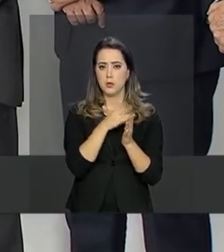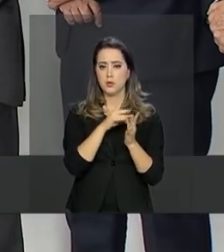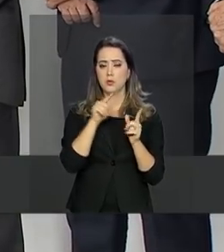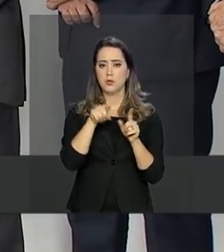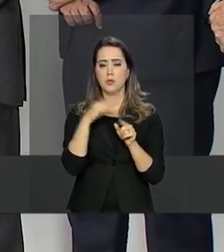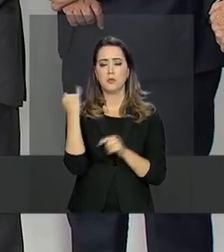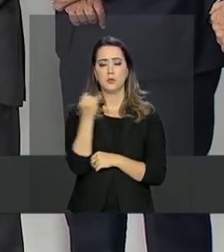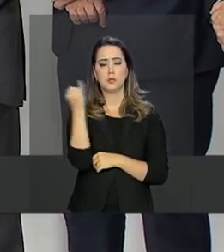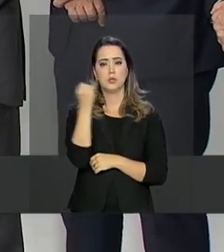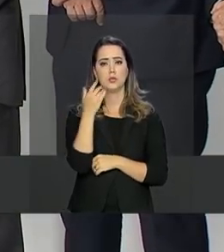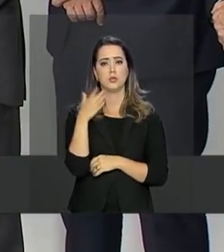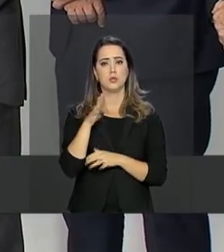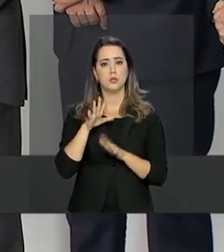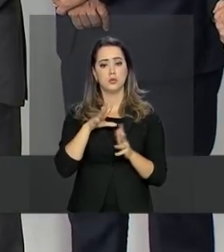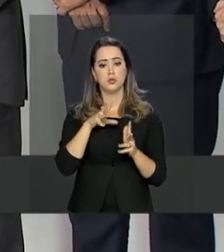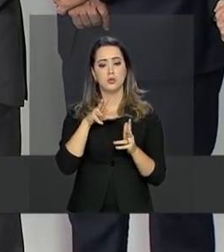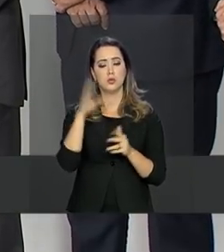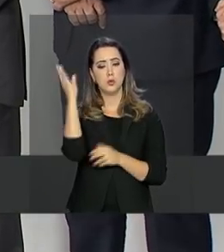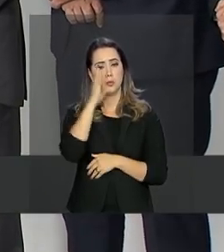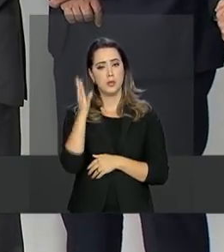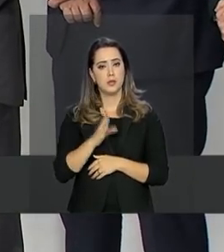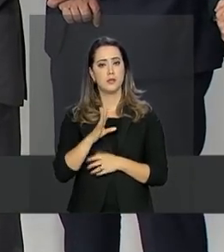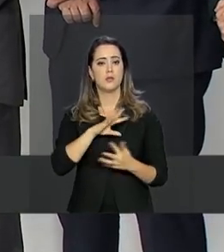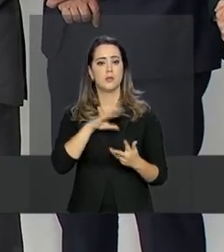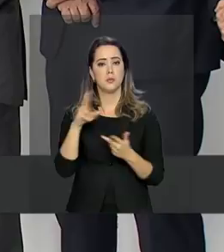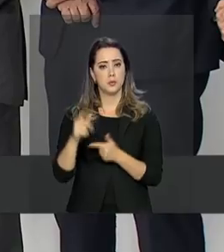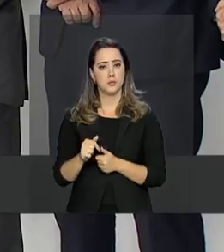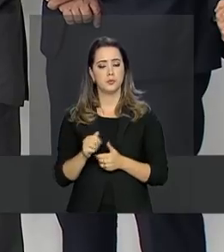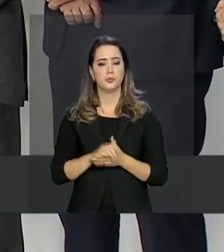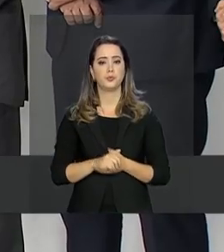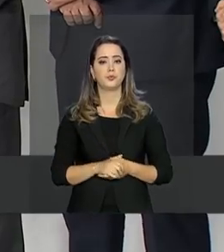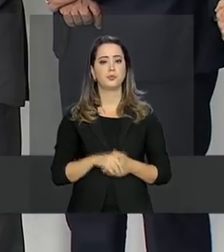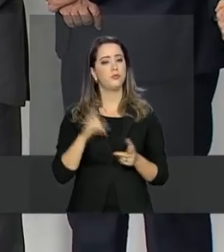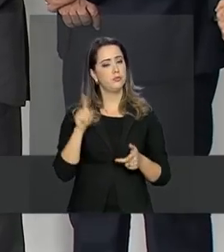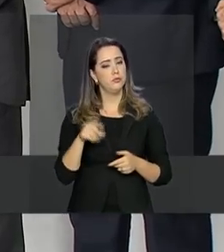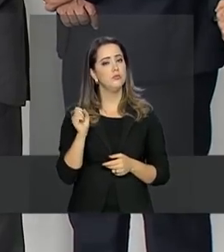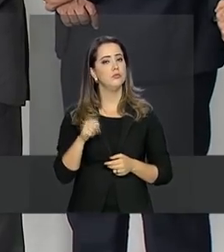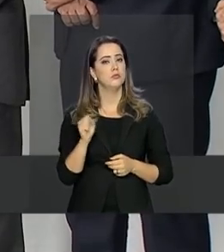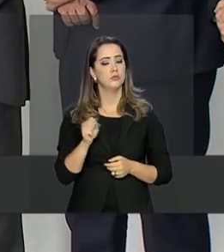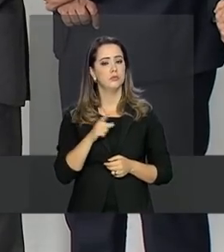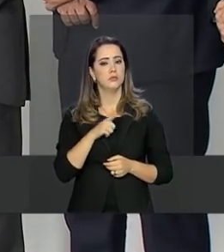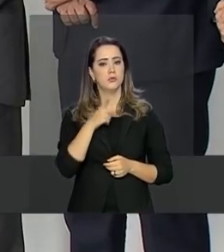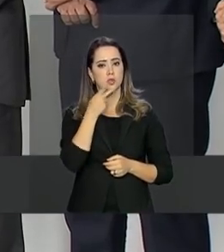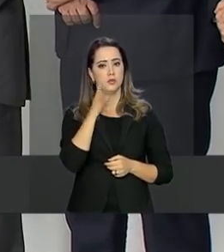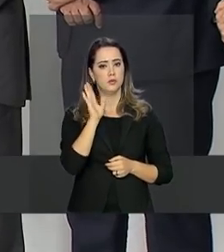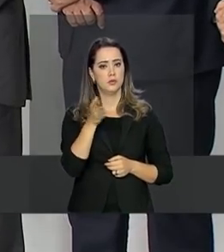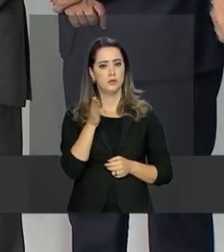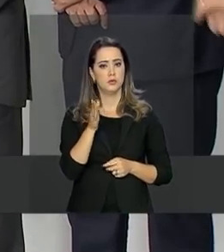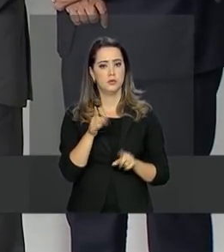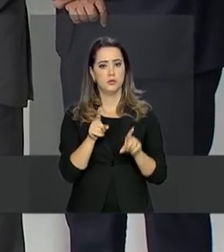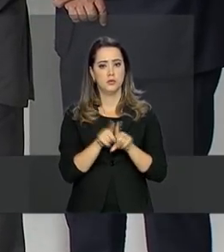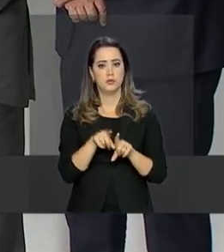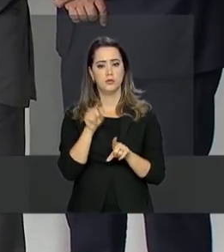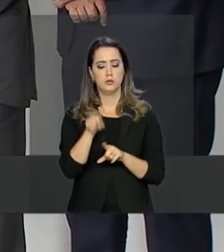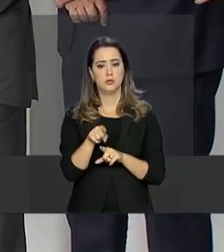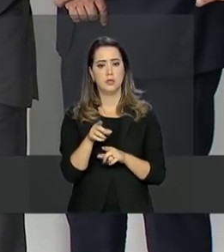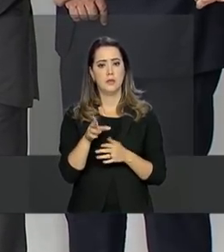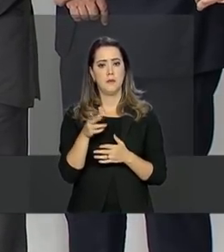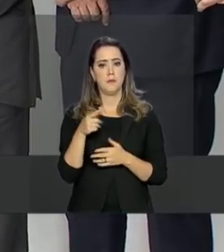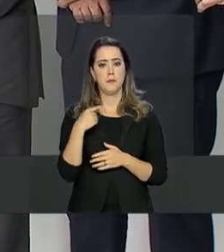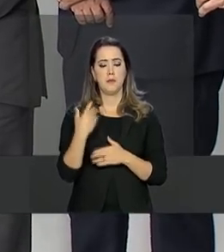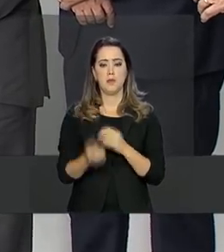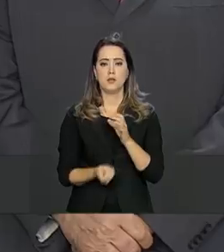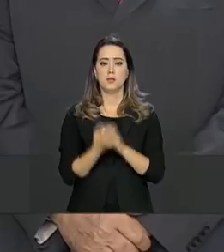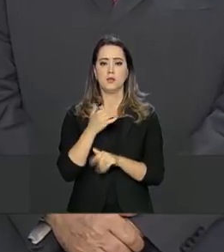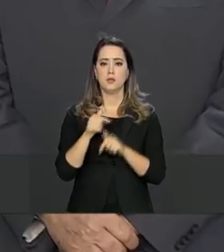repercussão extraordinária no mercado nacional e no mercado internacional e seguramente como disseram legais eo grande e isso